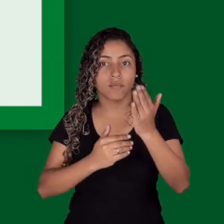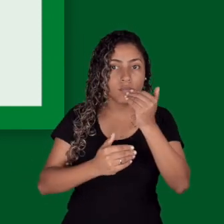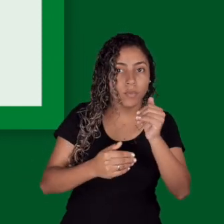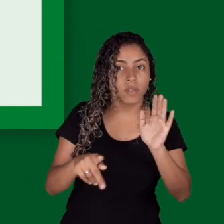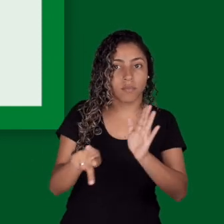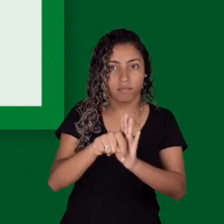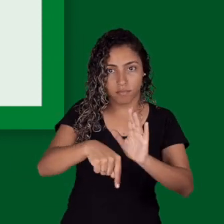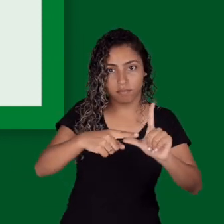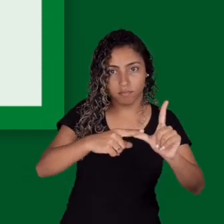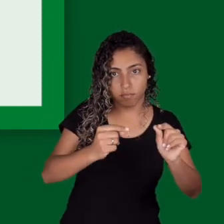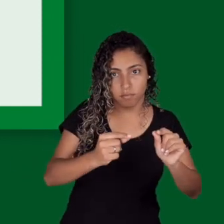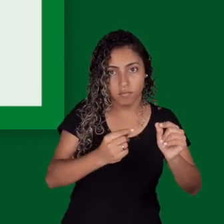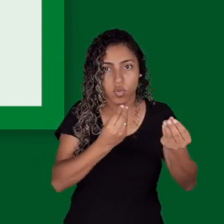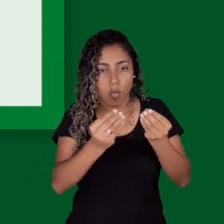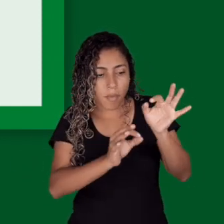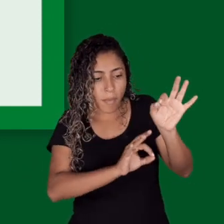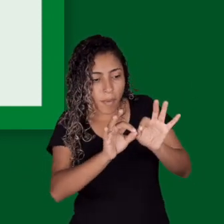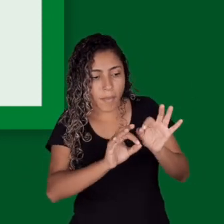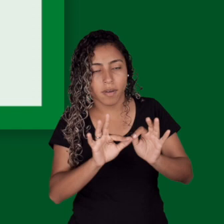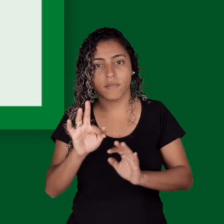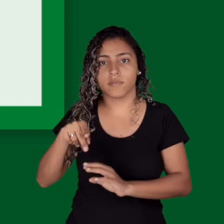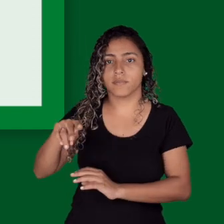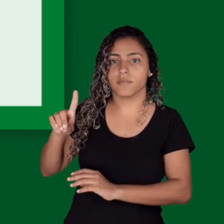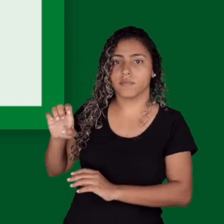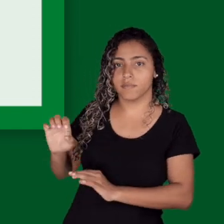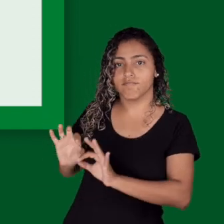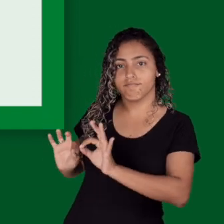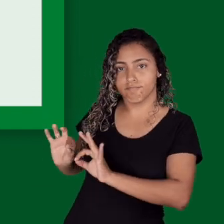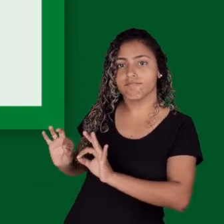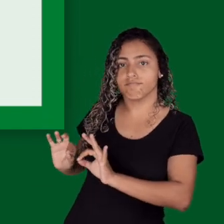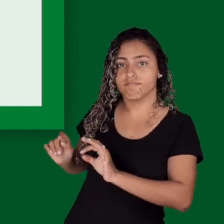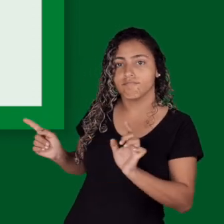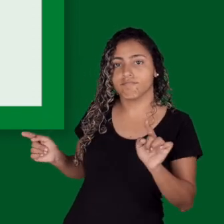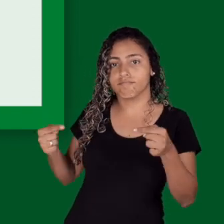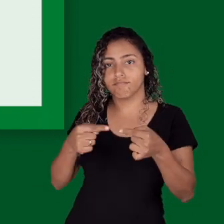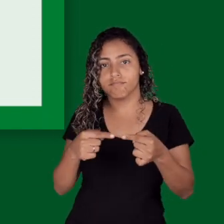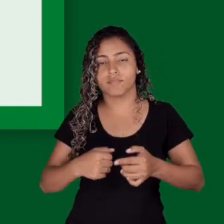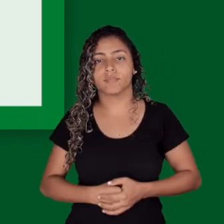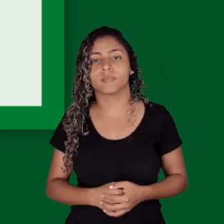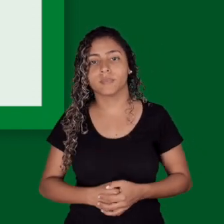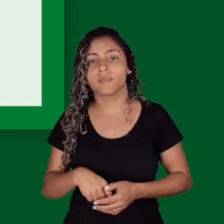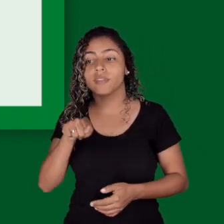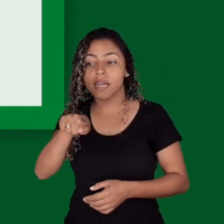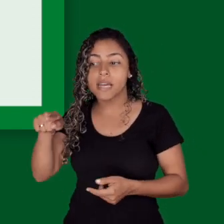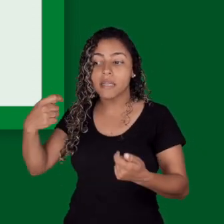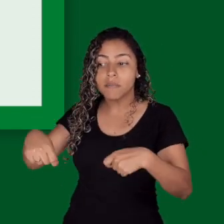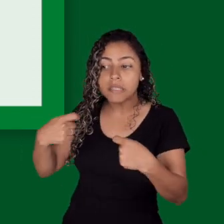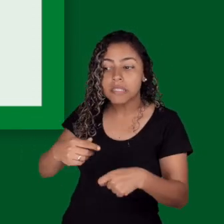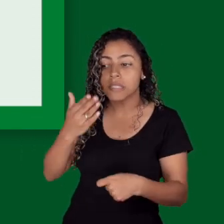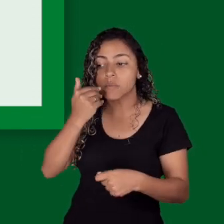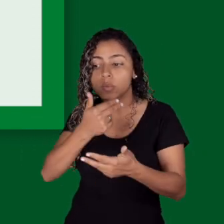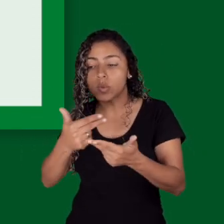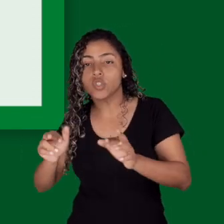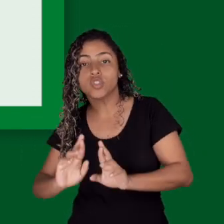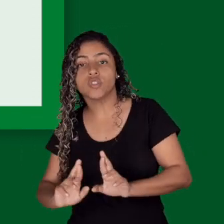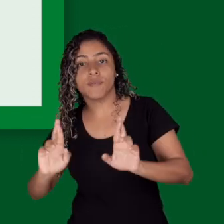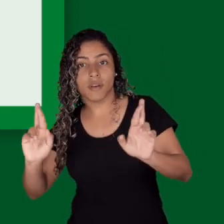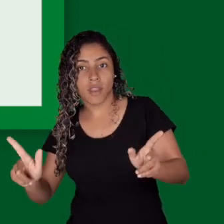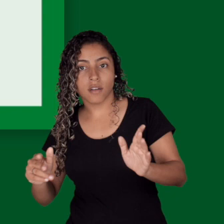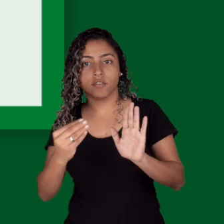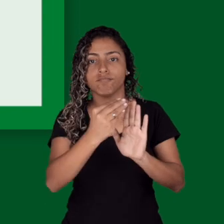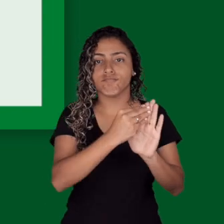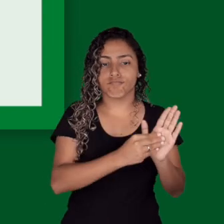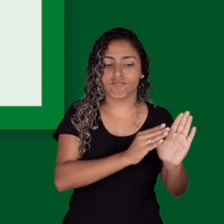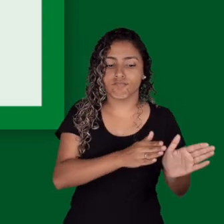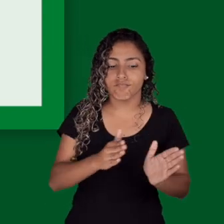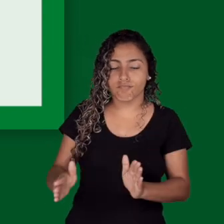acordo com a legislação do FNDE. Os cardápios para alunos com necessidades alimentares especiais, eles